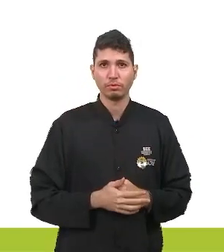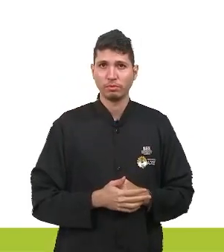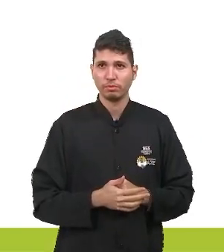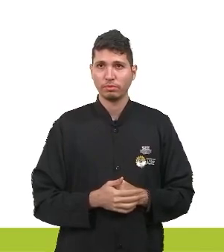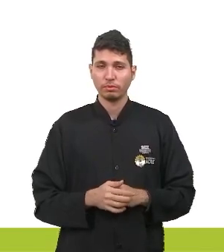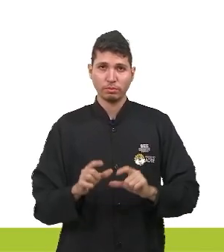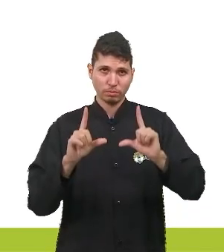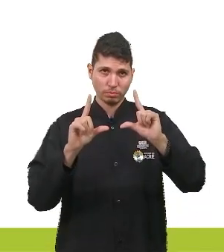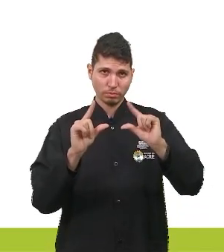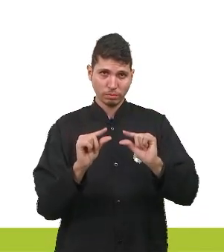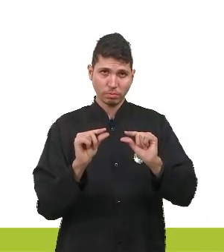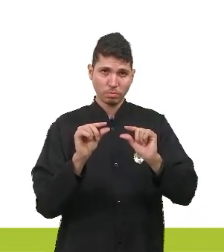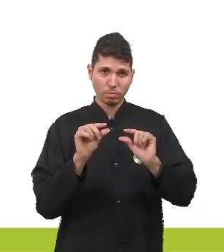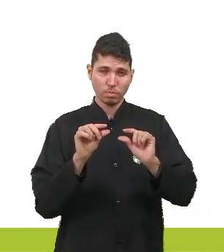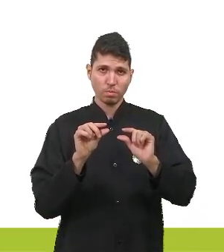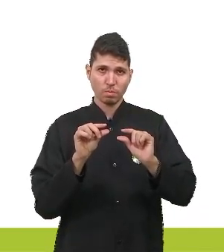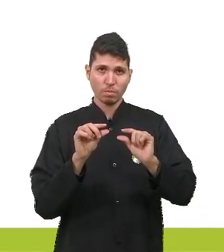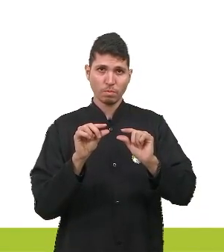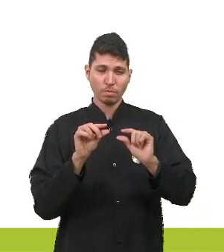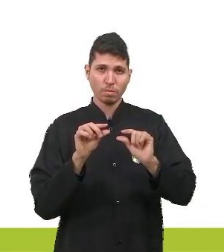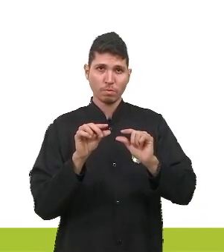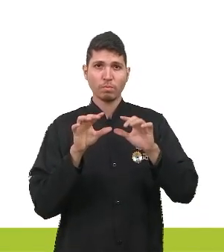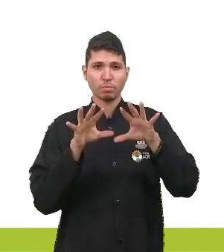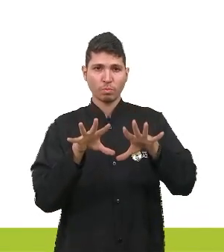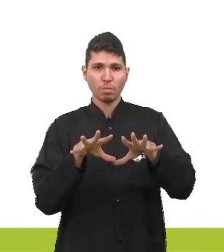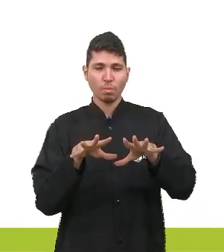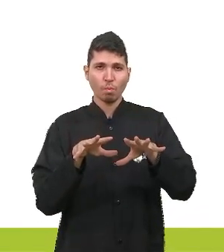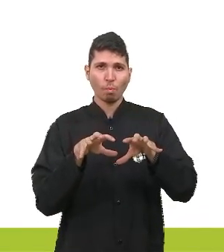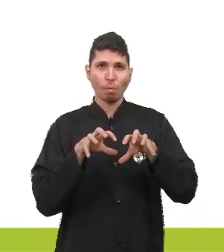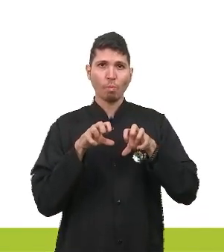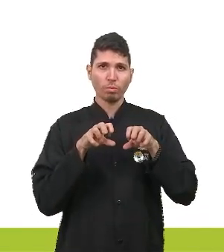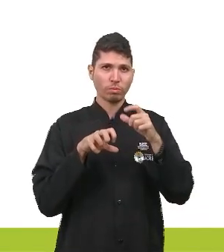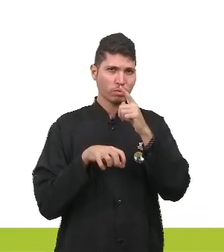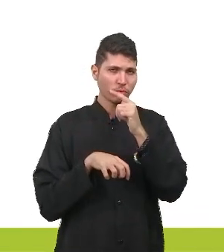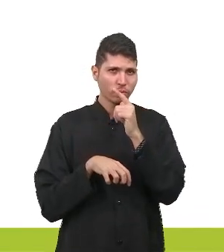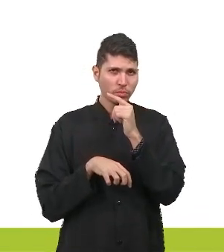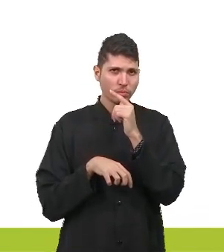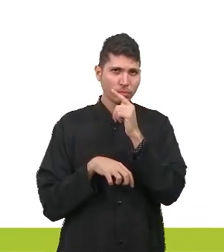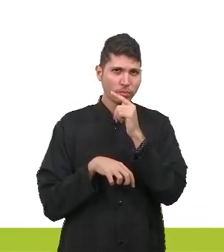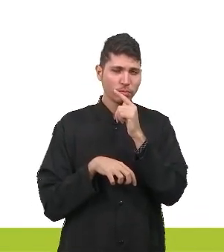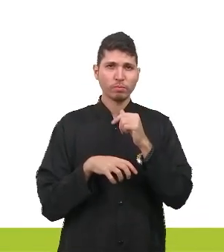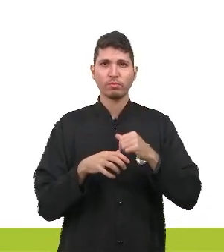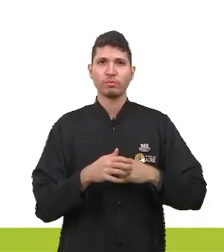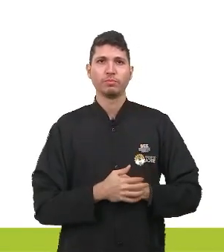princípio ativo no intestino? Não, não vai diminuir, não.